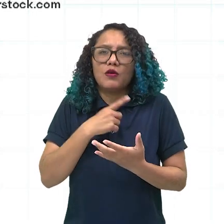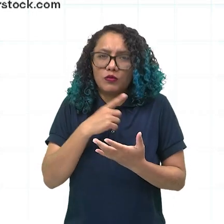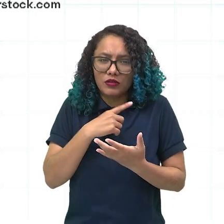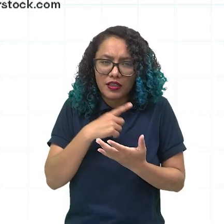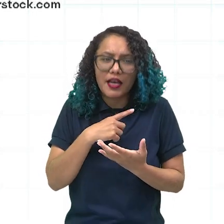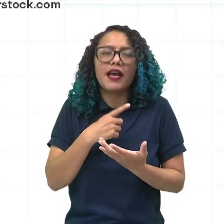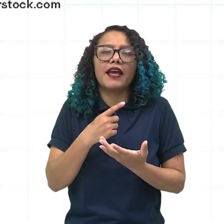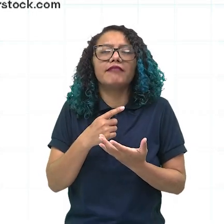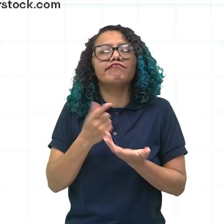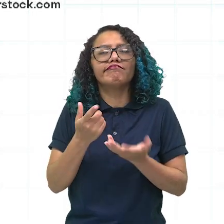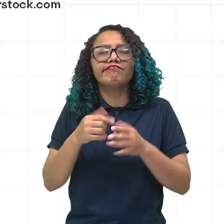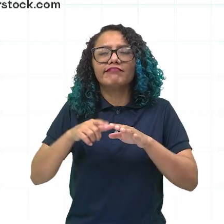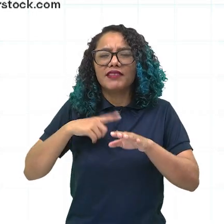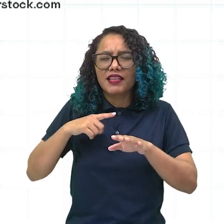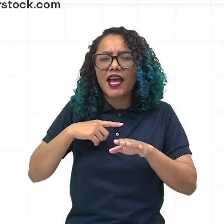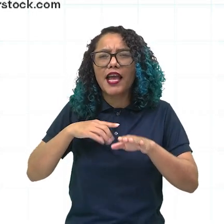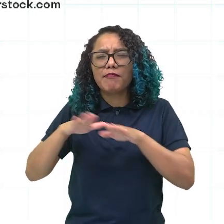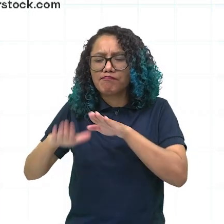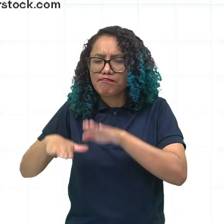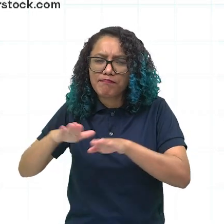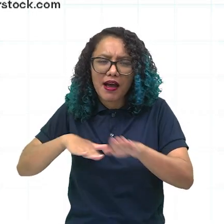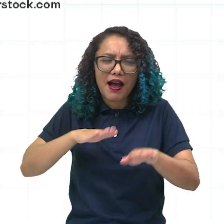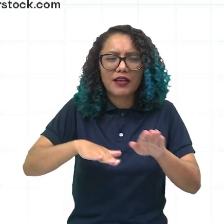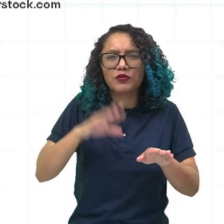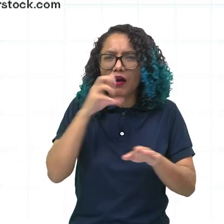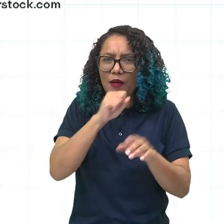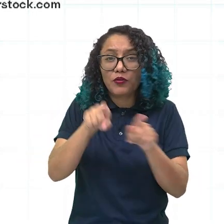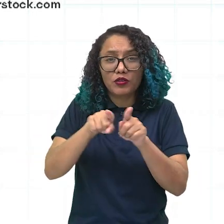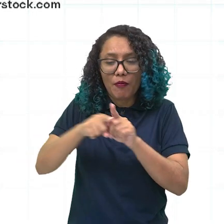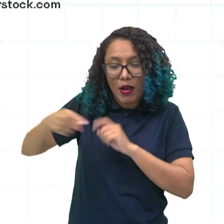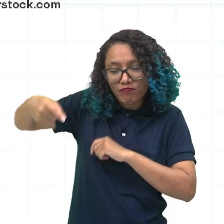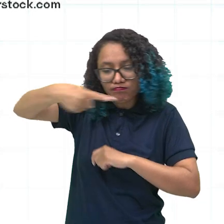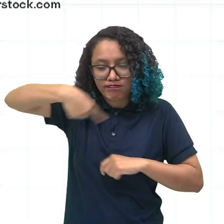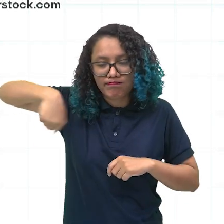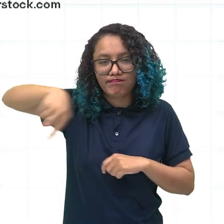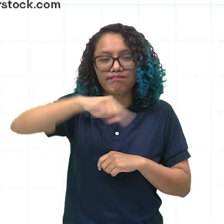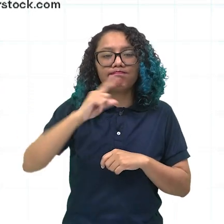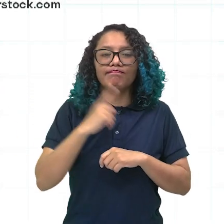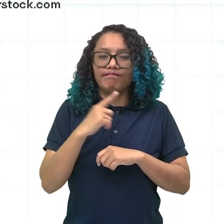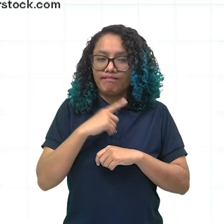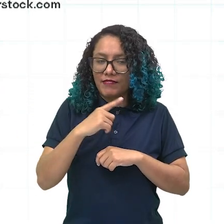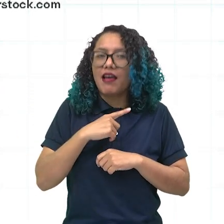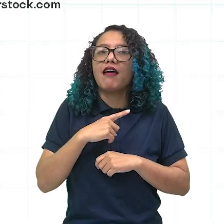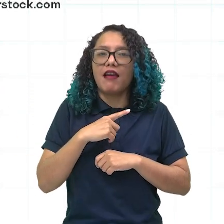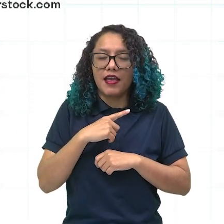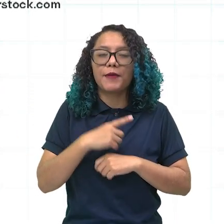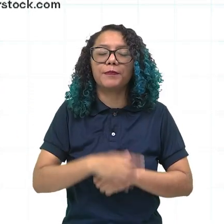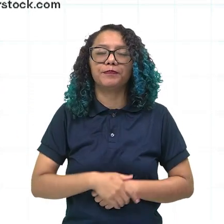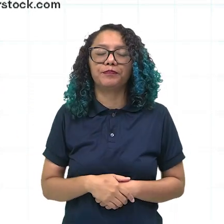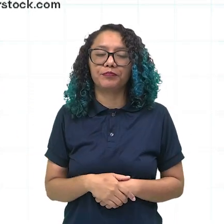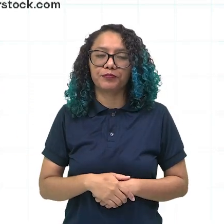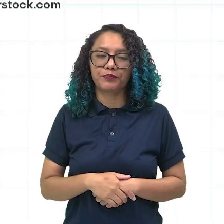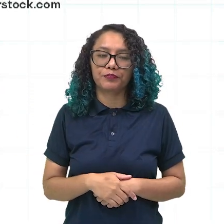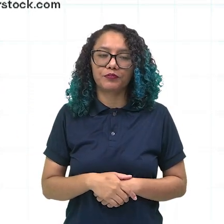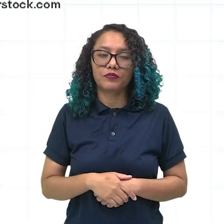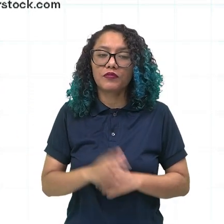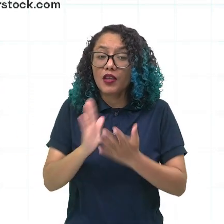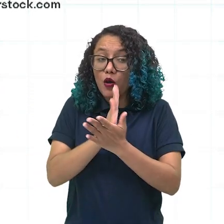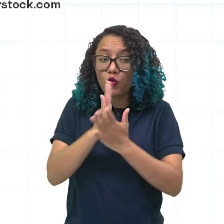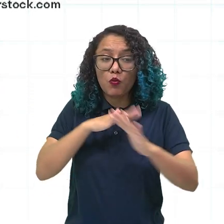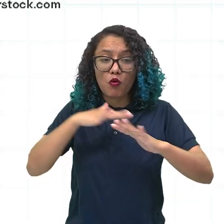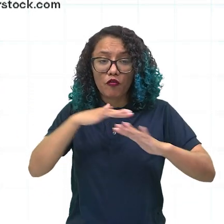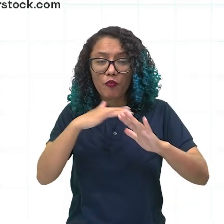combinação de passos rápidos e giros. Alguns gestos e movimentos, eles são